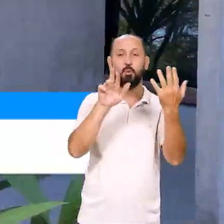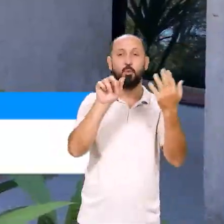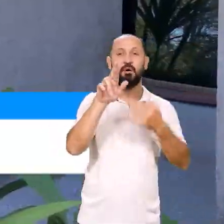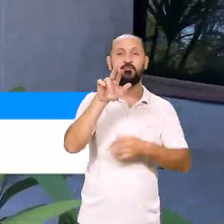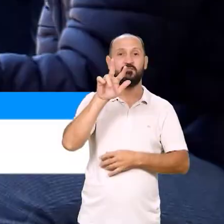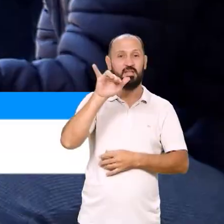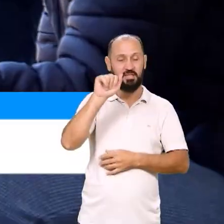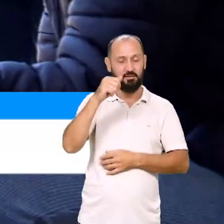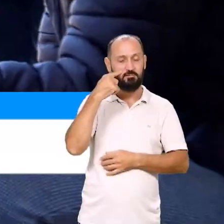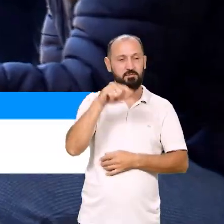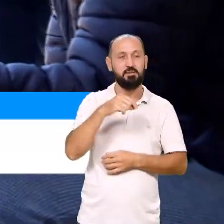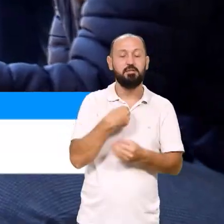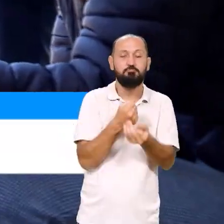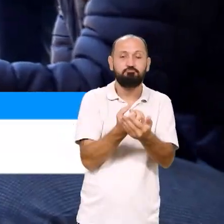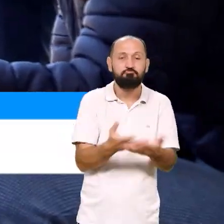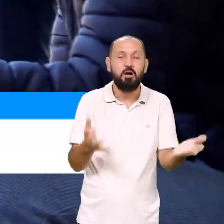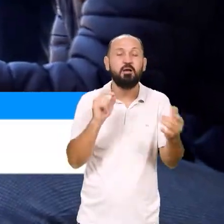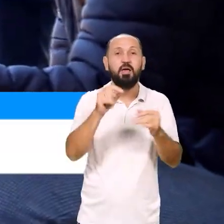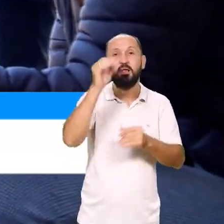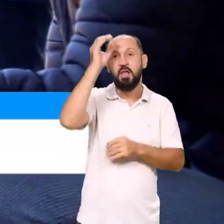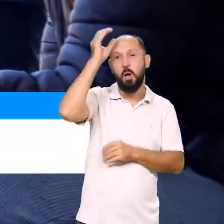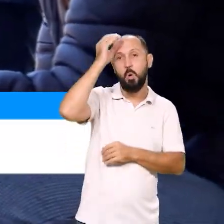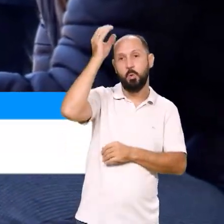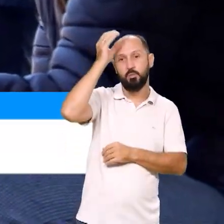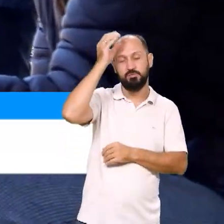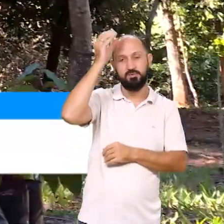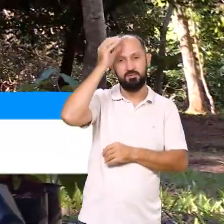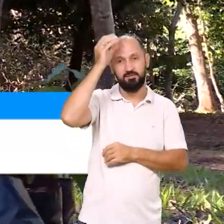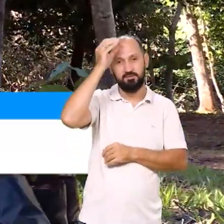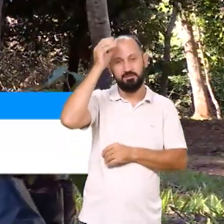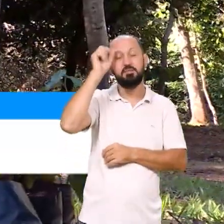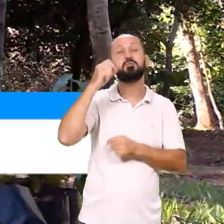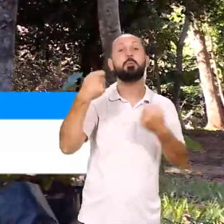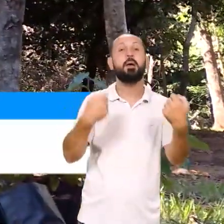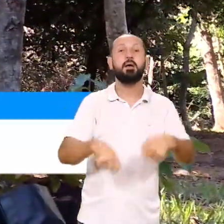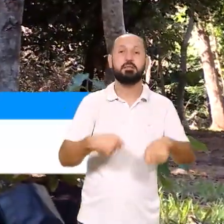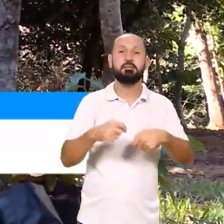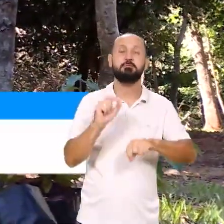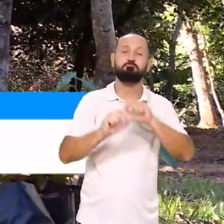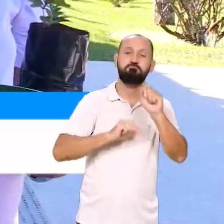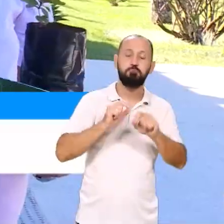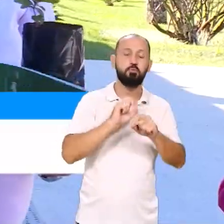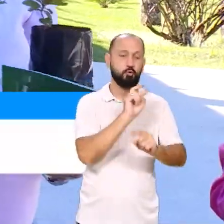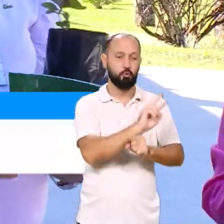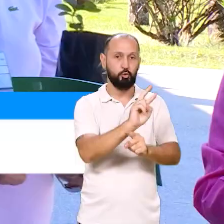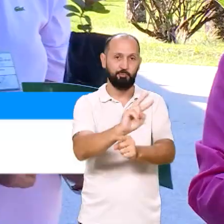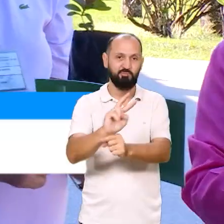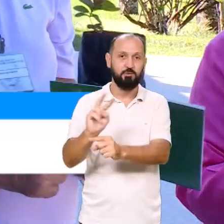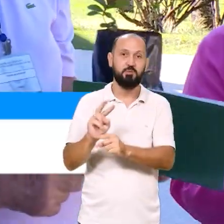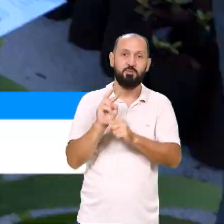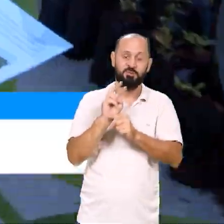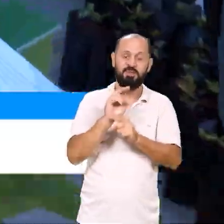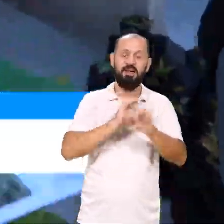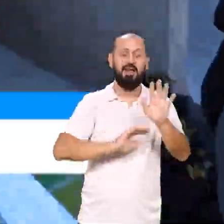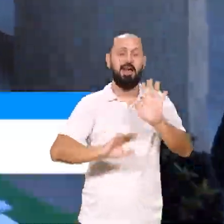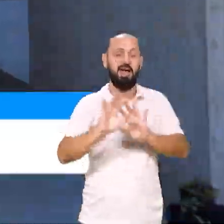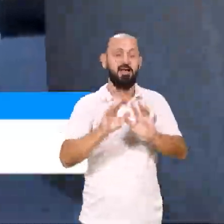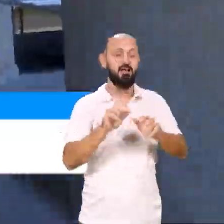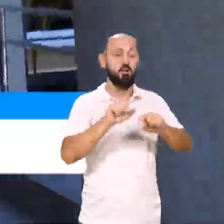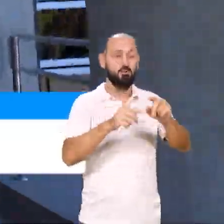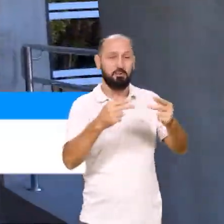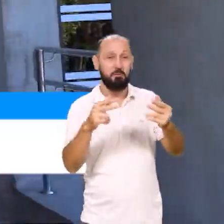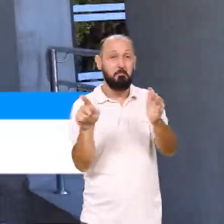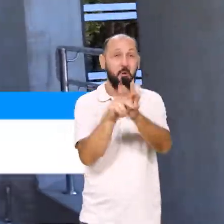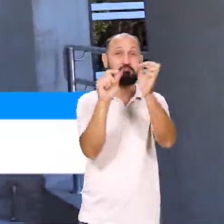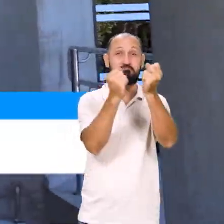distribuição das plantas é uma ação de conscientização sobre a necessidade de preservação e o cuidado com os